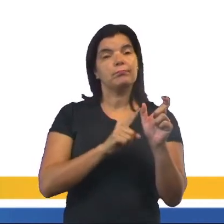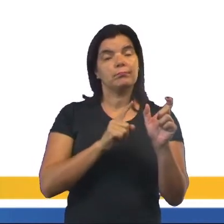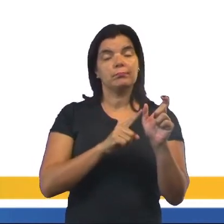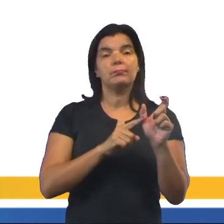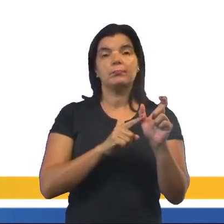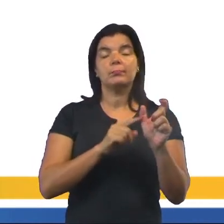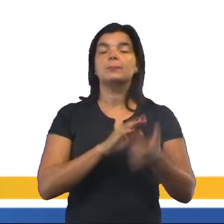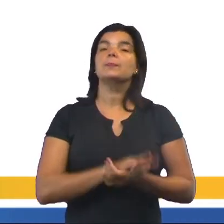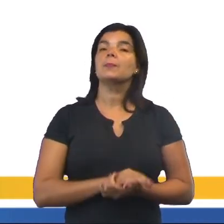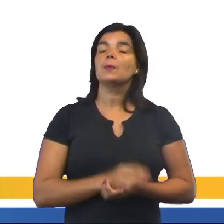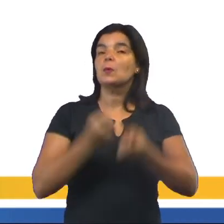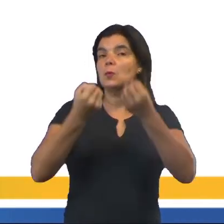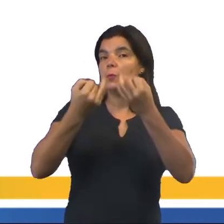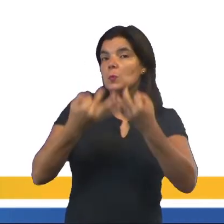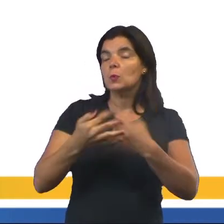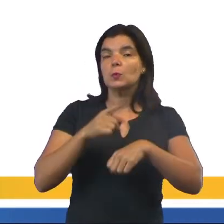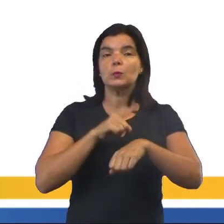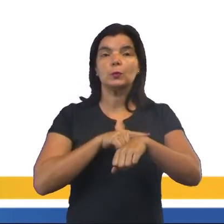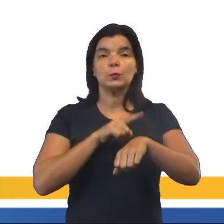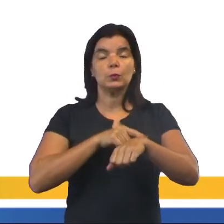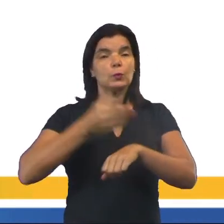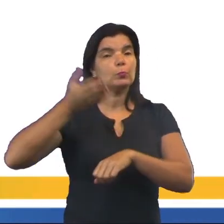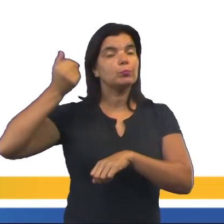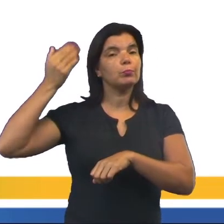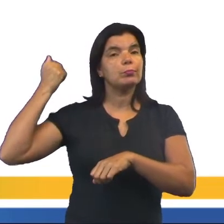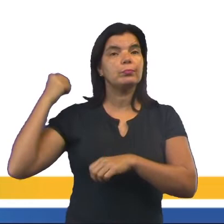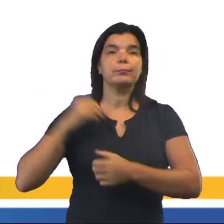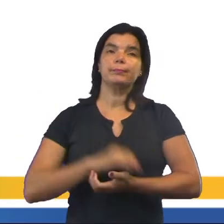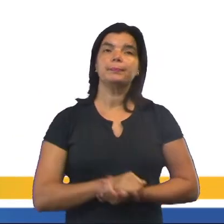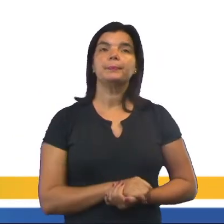expressões para falar de tempo passado.